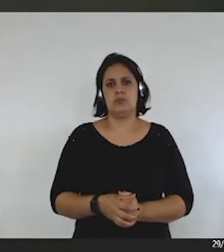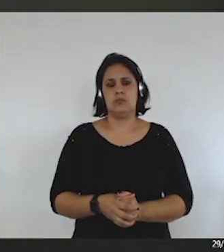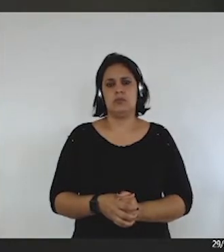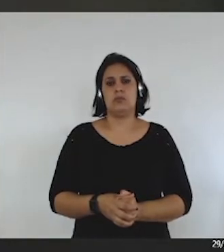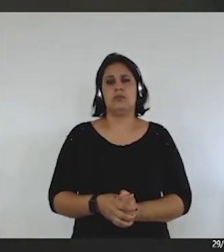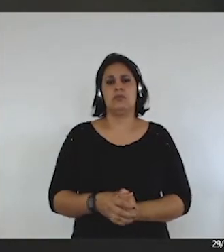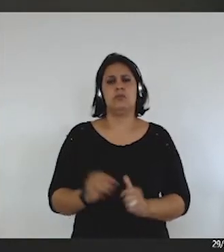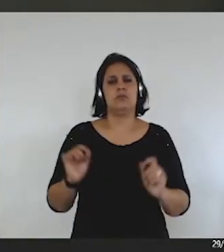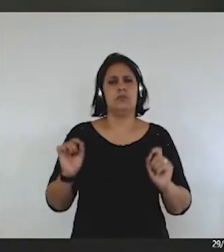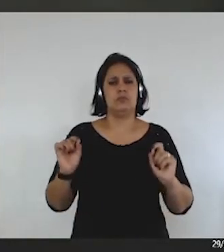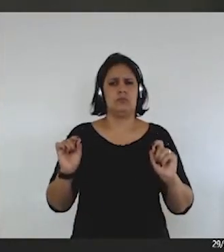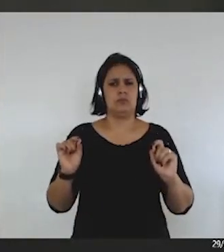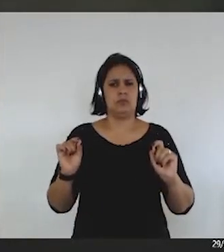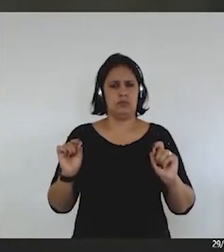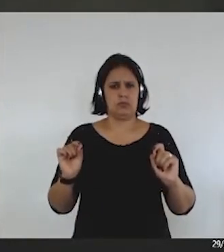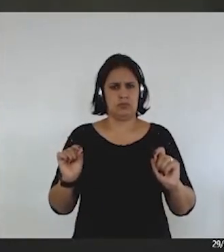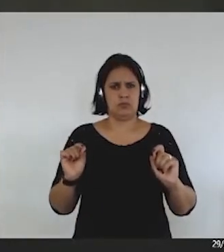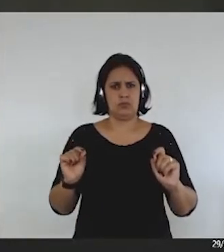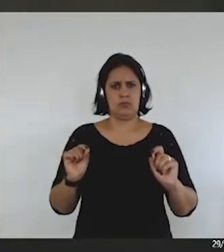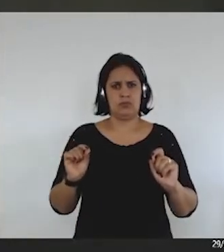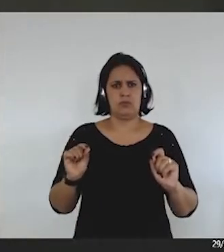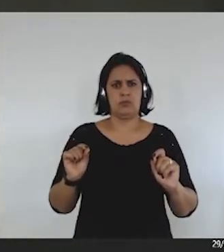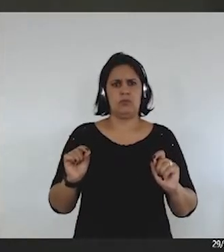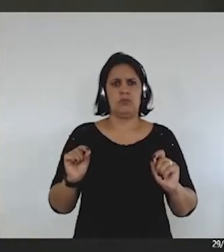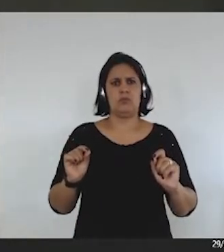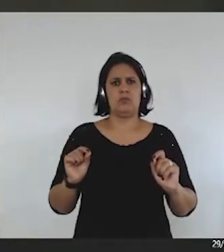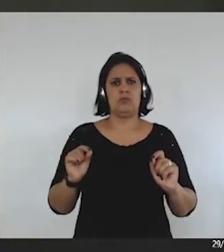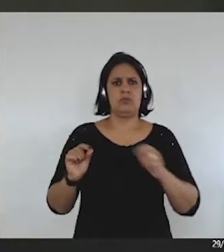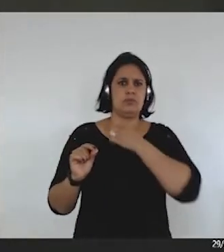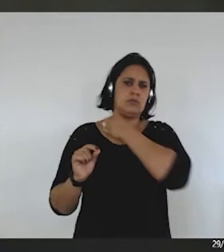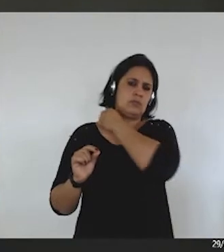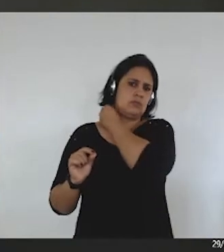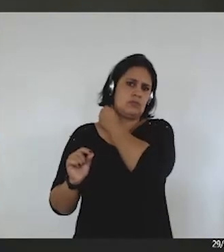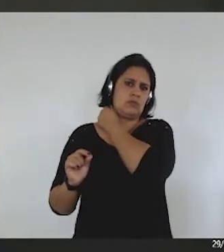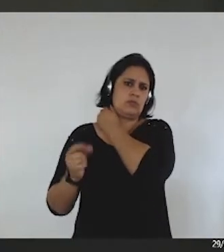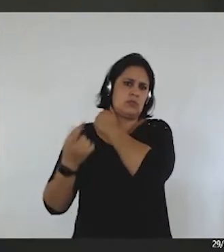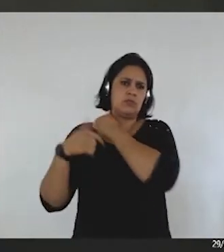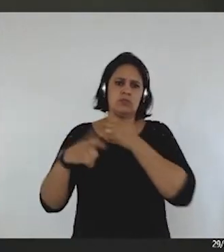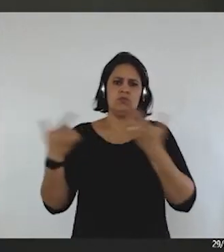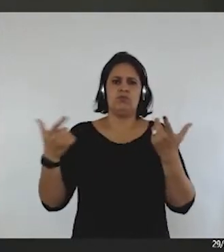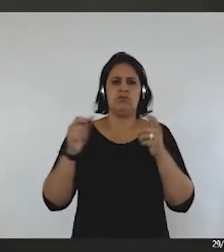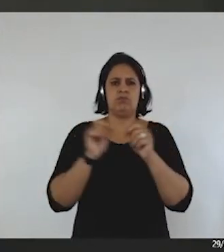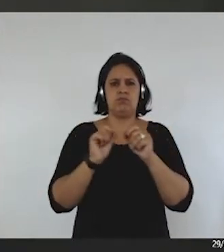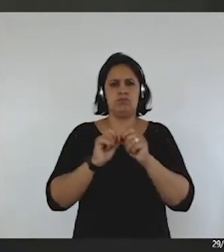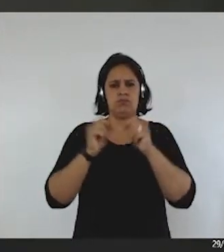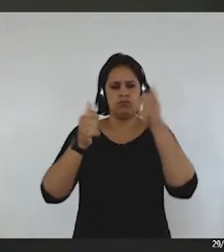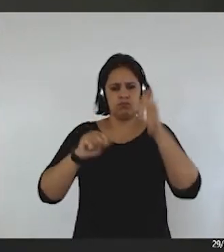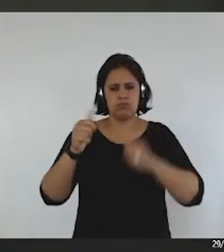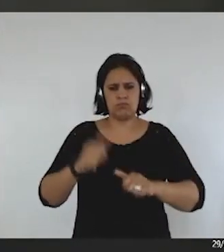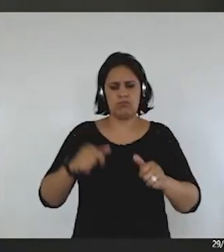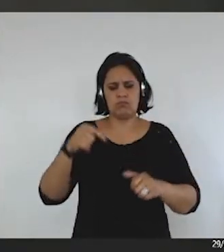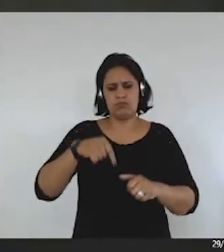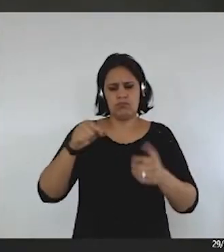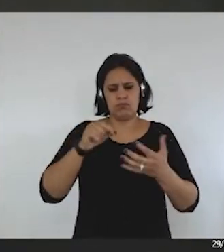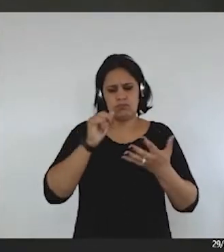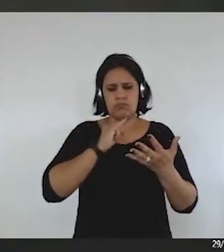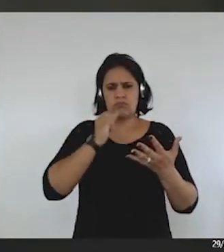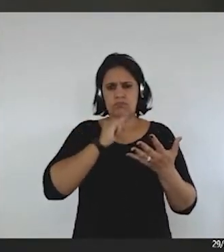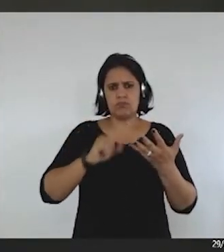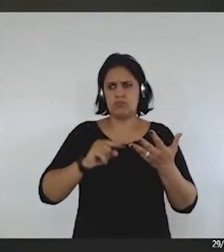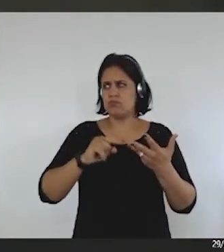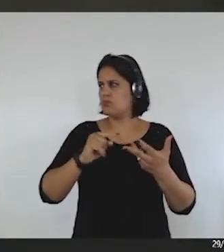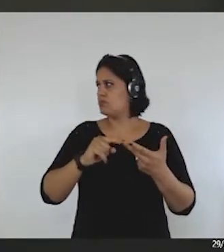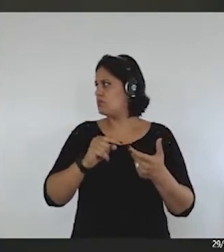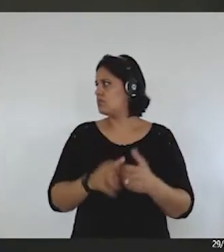O que salta aos olhos quando a gente começa a analisar um pouco melhor esses exemplos?